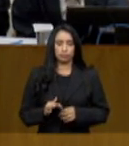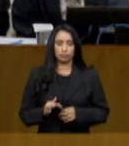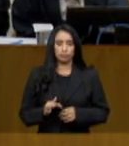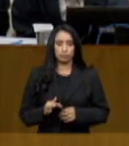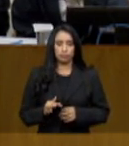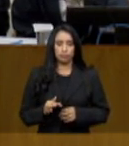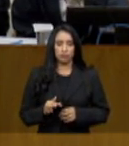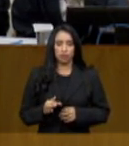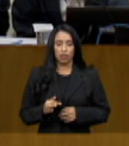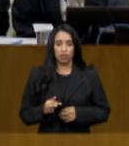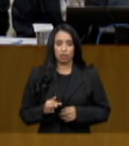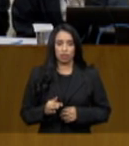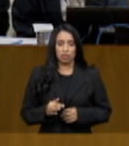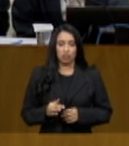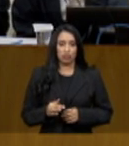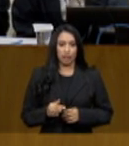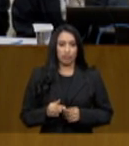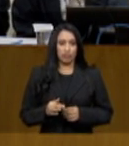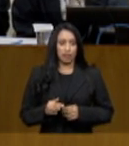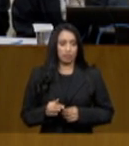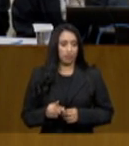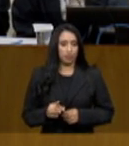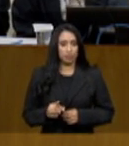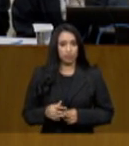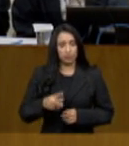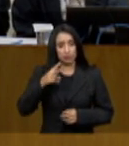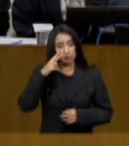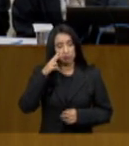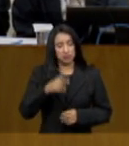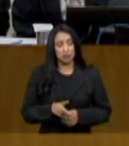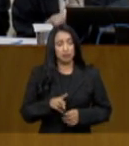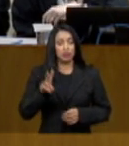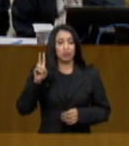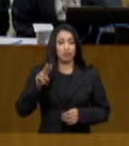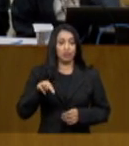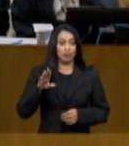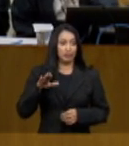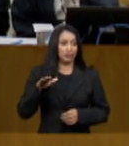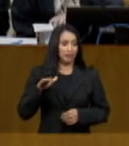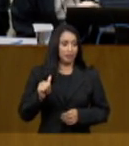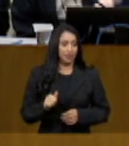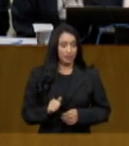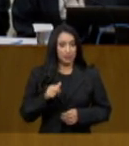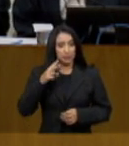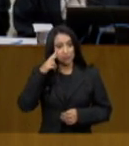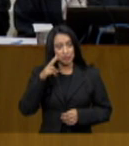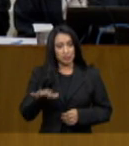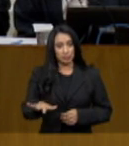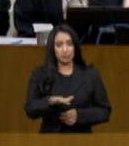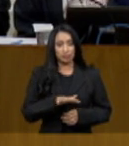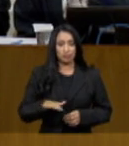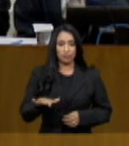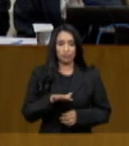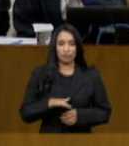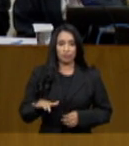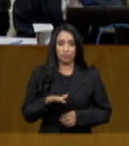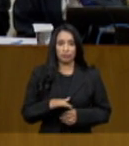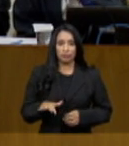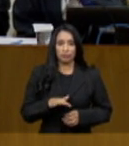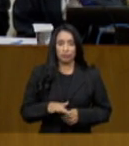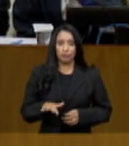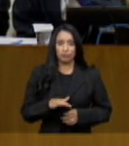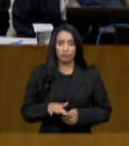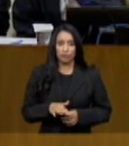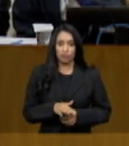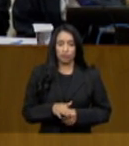isso era uma ordem geral e sua excelência acaba de parecer que jamais proferiu uma ordem geral e o pelo contrário eu pergunto